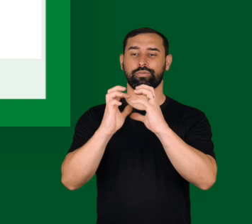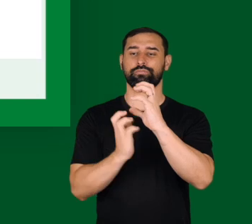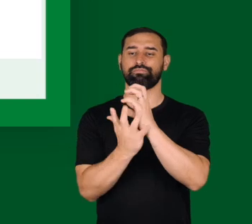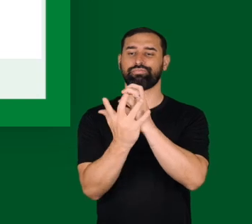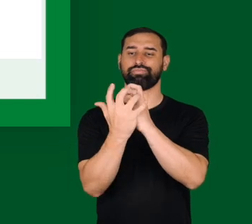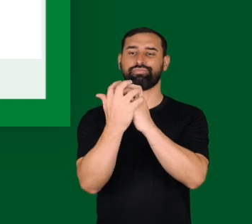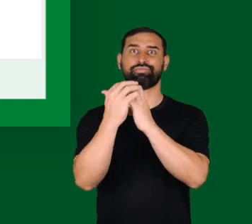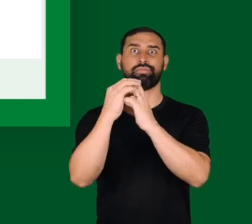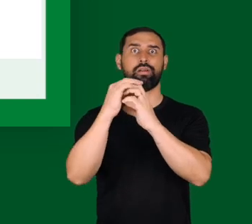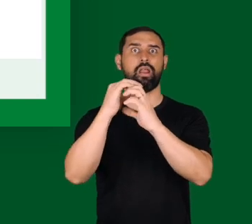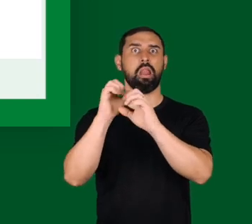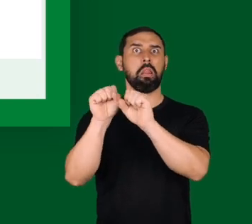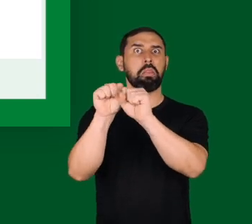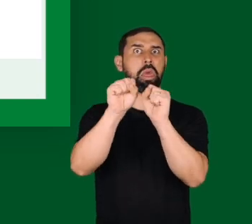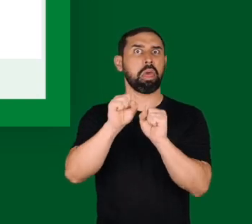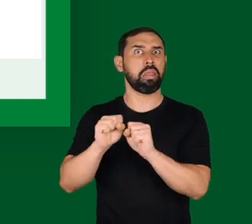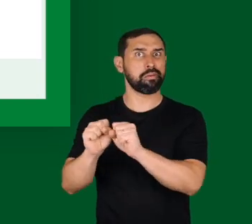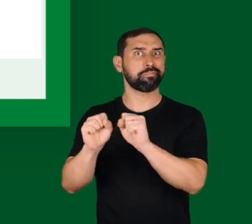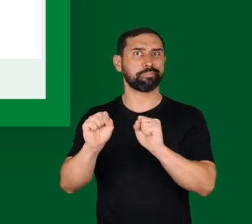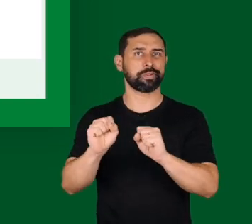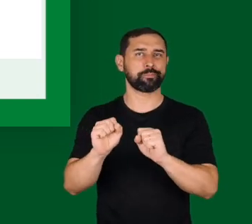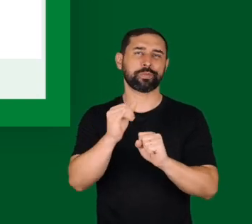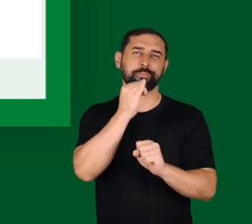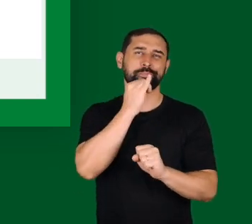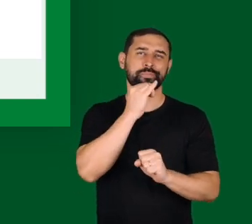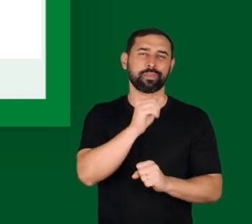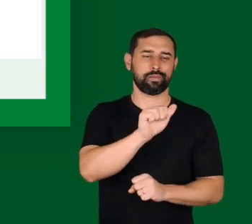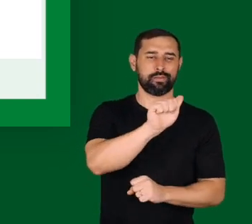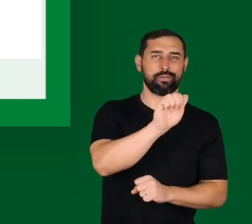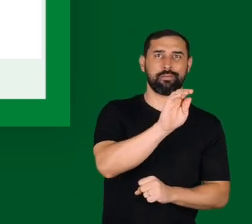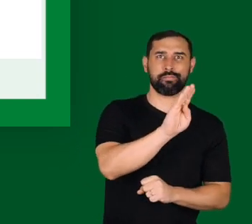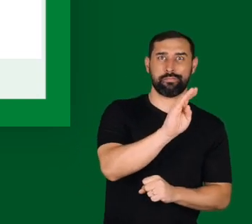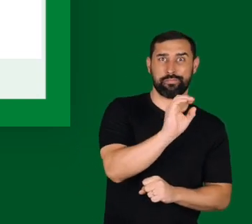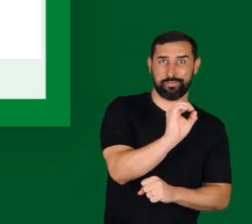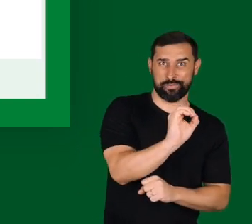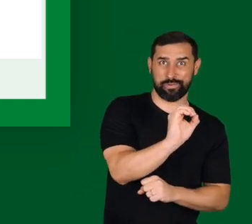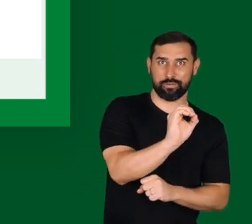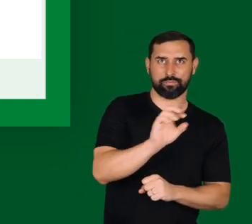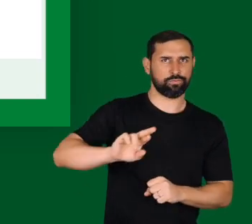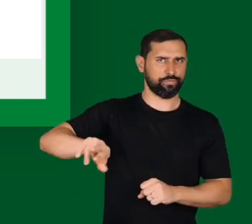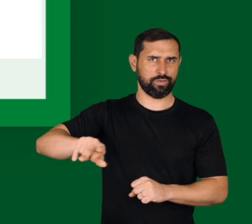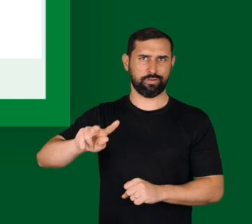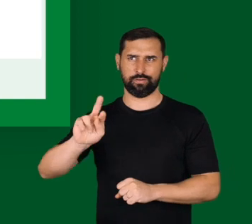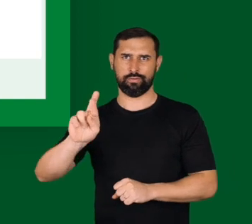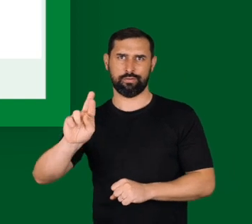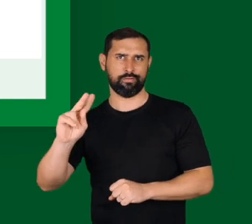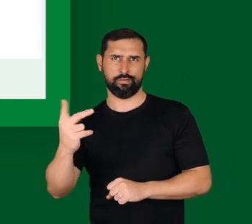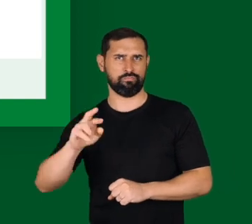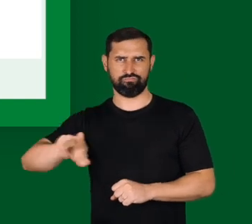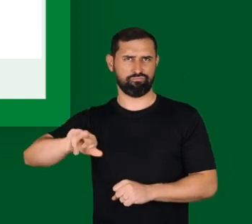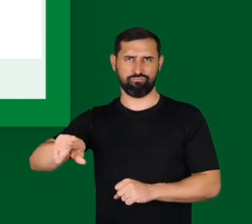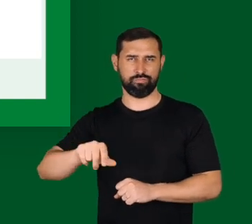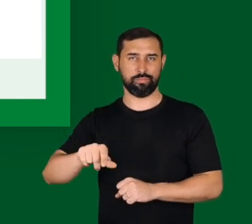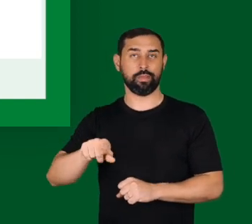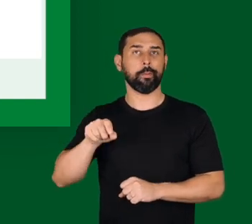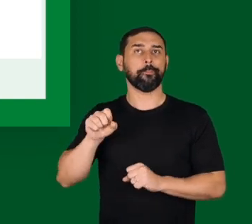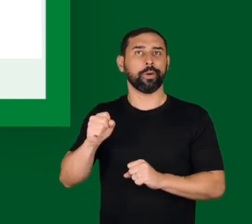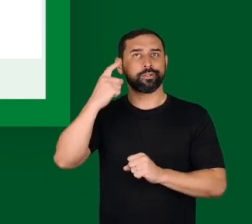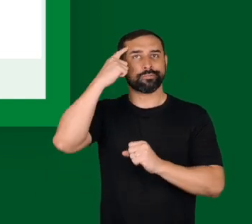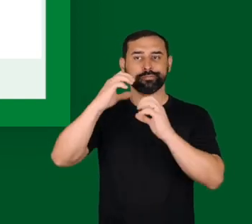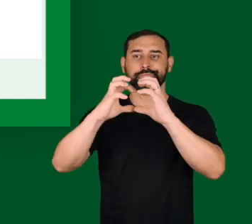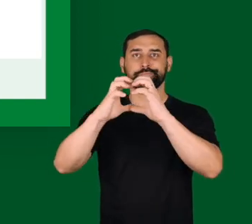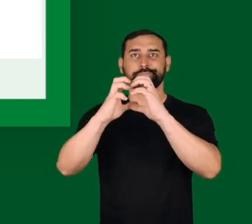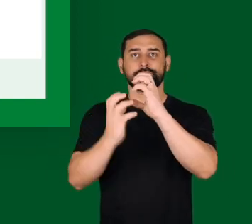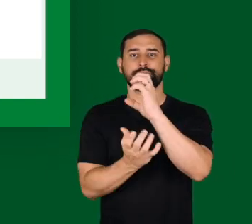icterícia, usualmente o kerníctero está mais associado com as incompatibilidades ABO e não RH, né? Então, eles